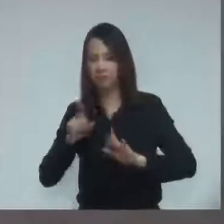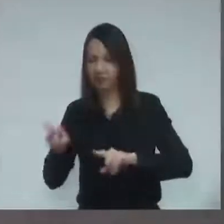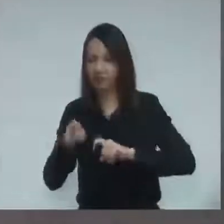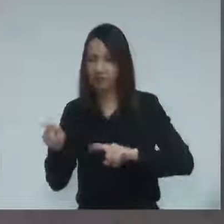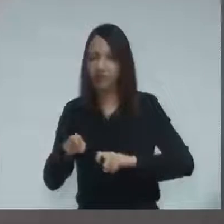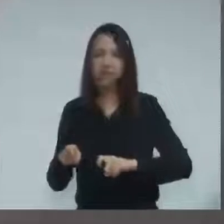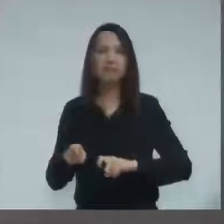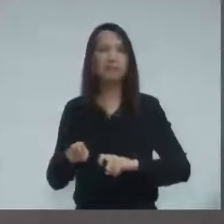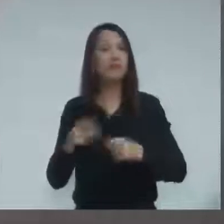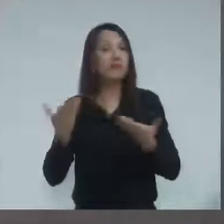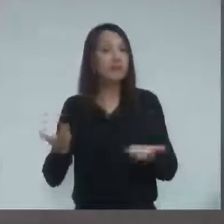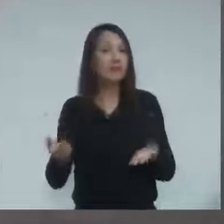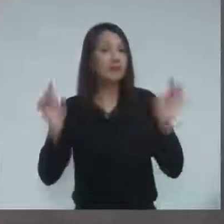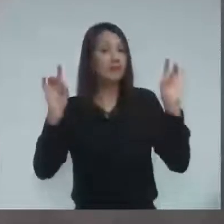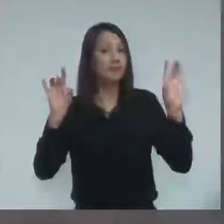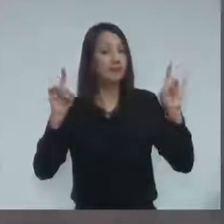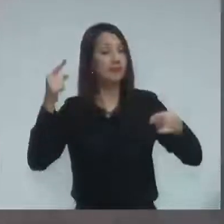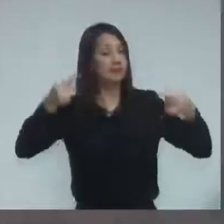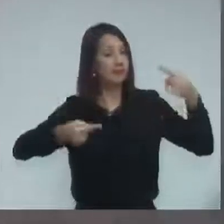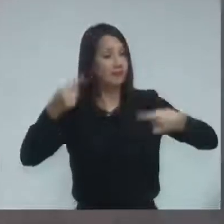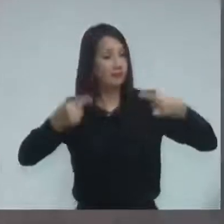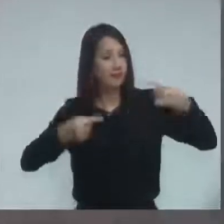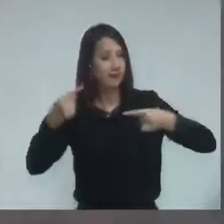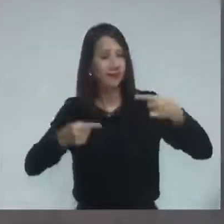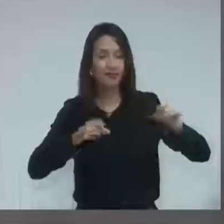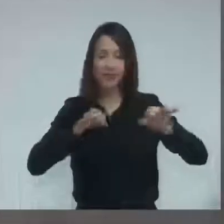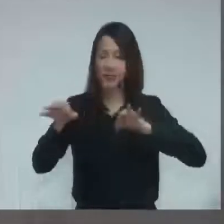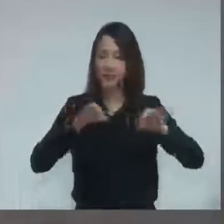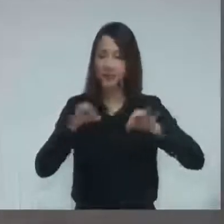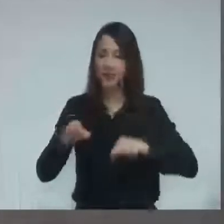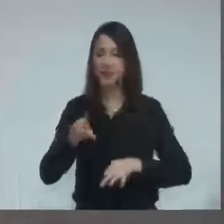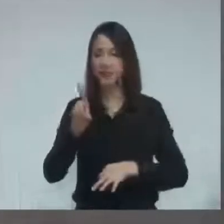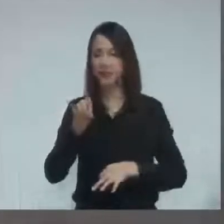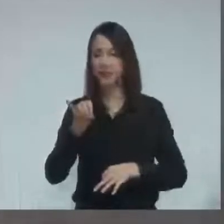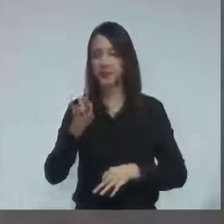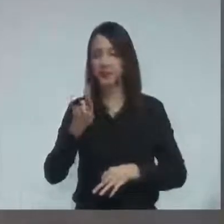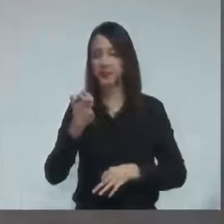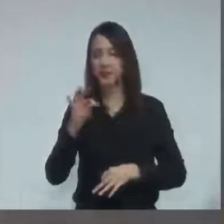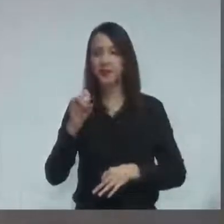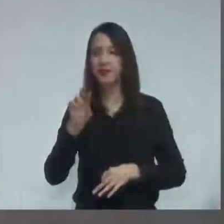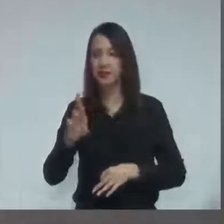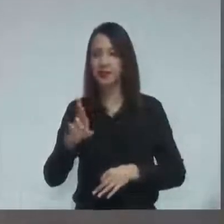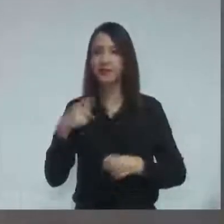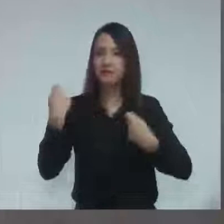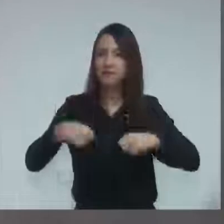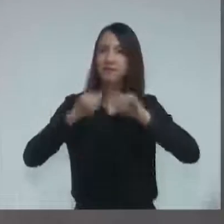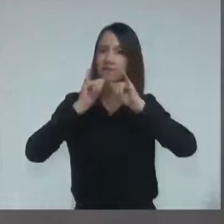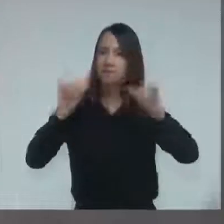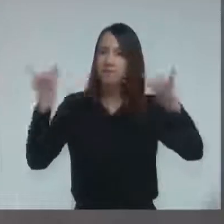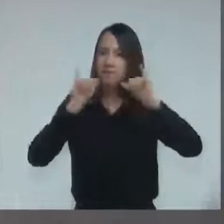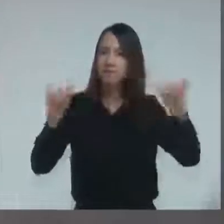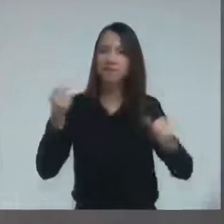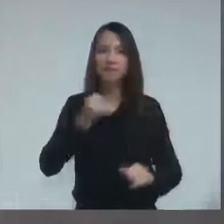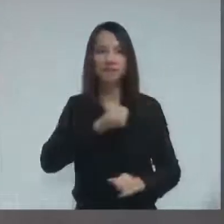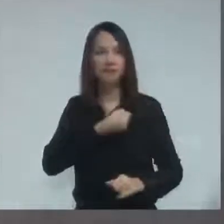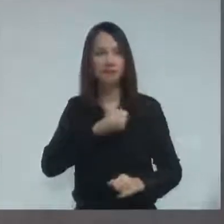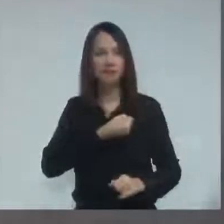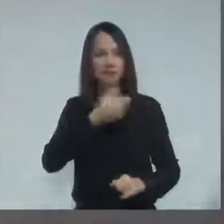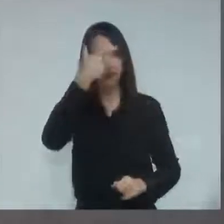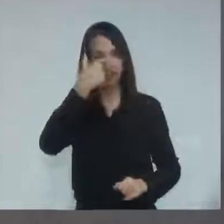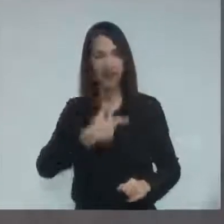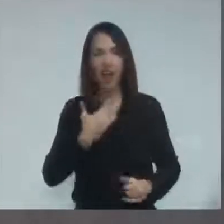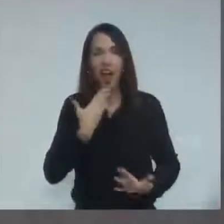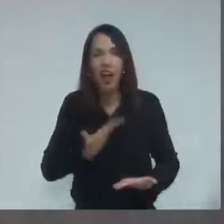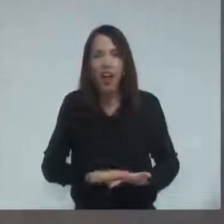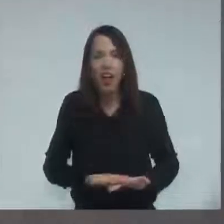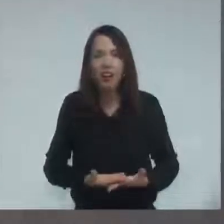ambiental, especialmente nesse momento que a gente está debatendo o plano diretor. Então eu quero aqui publicizar esses números e falar do meu espanto, né?